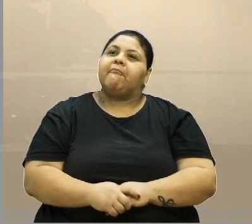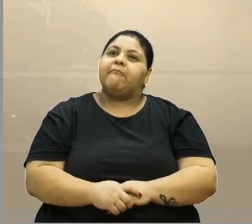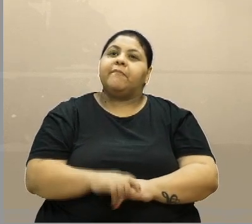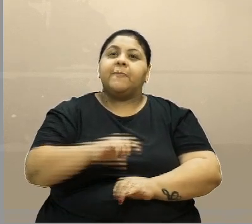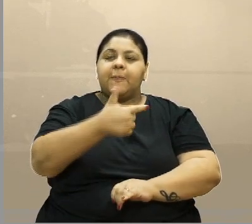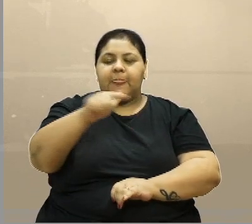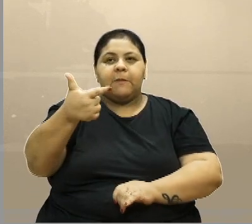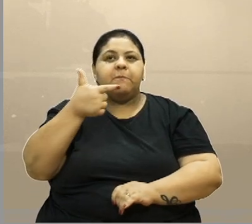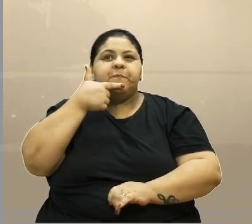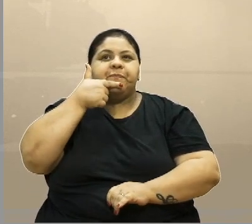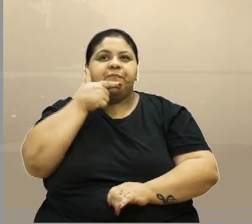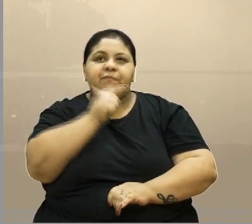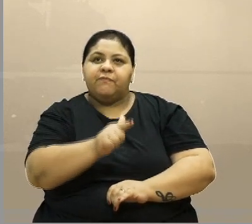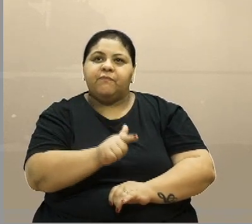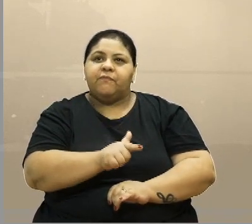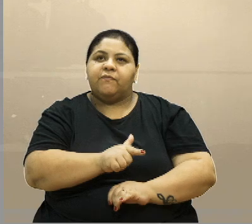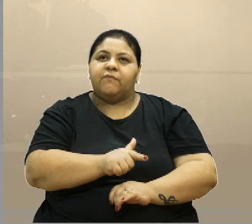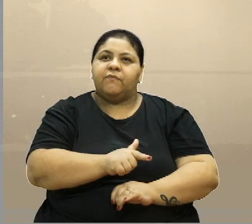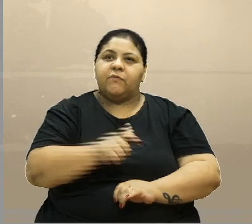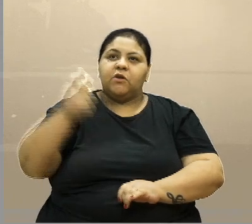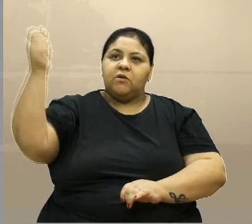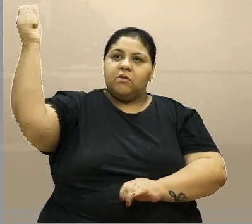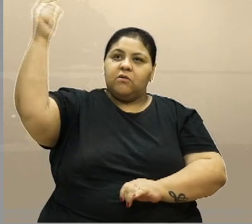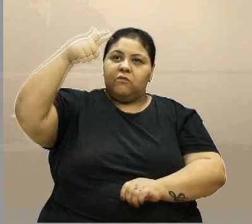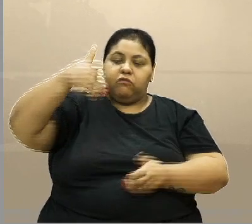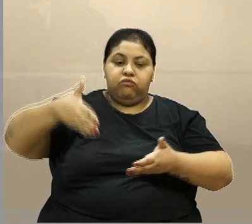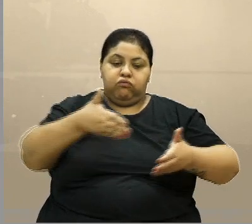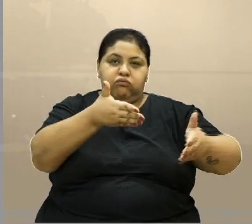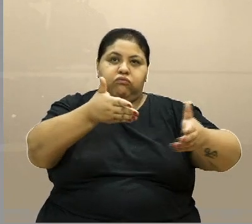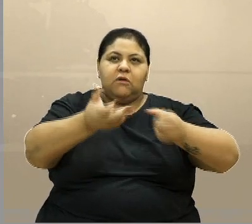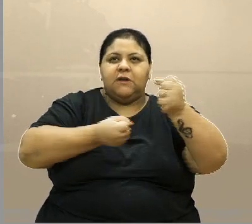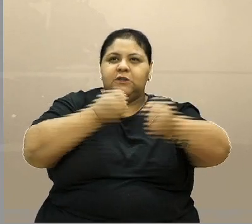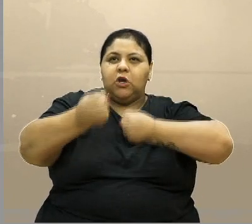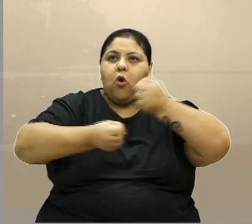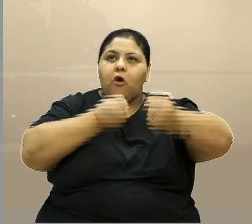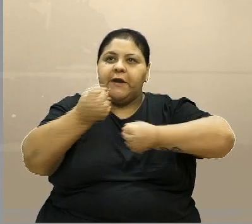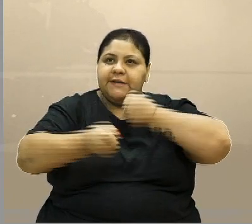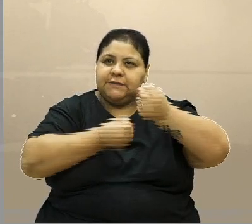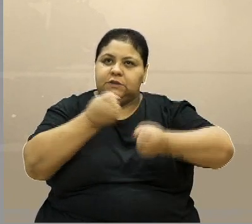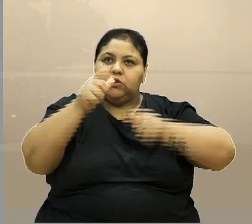Outras conquistas: a iluminação da pista de corrida do estádio municipal.